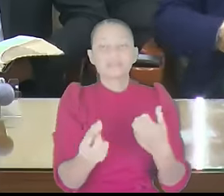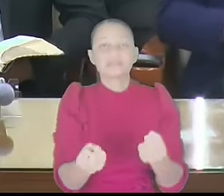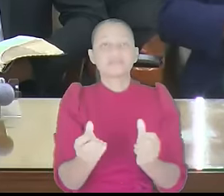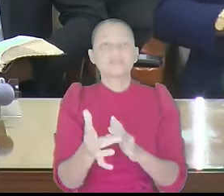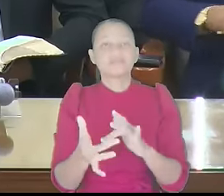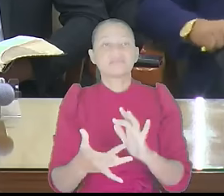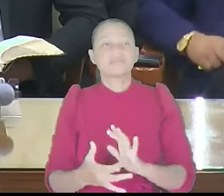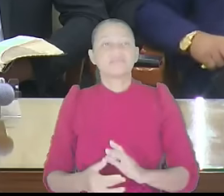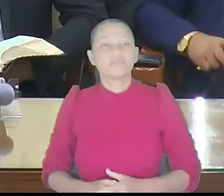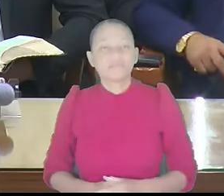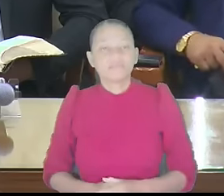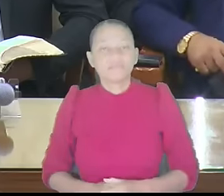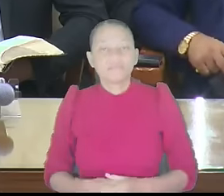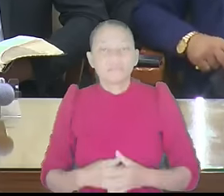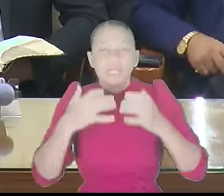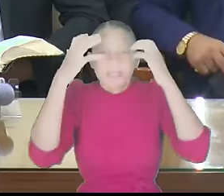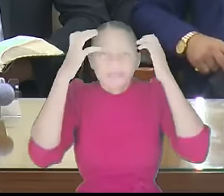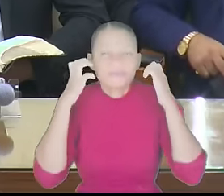a rainha Esther.